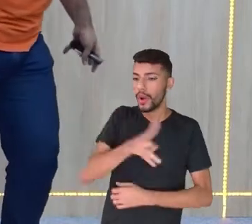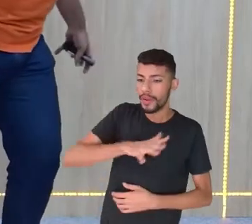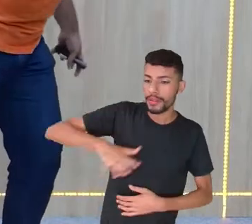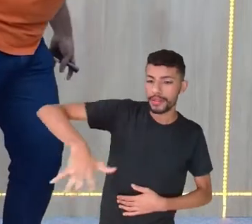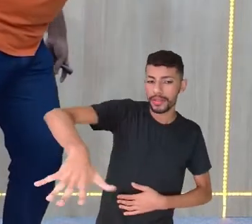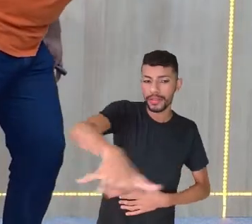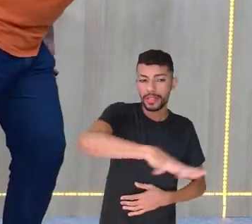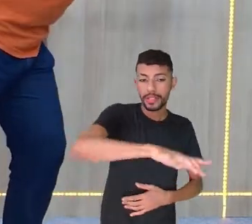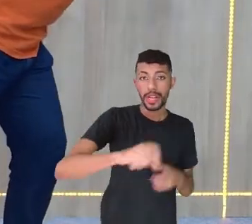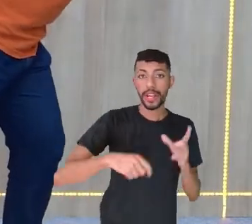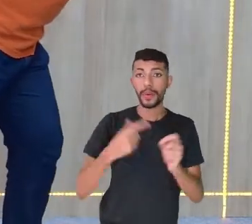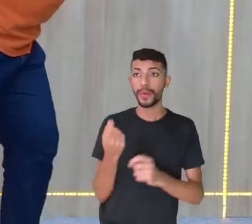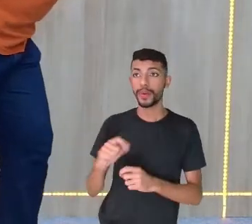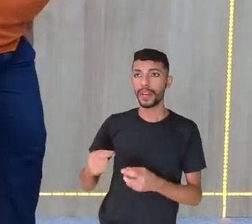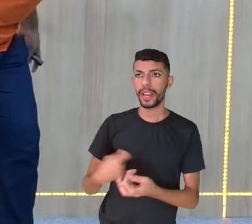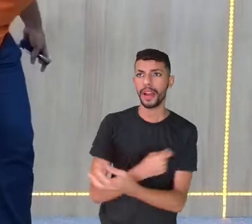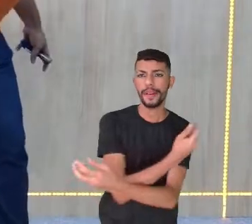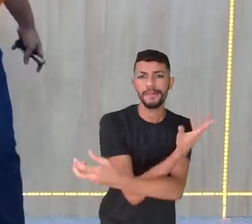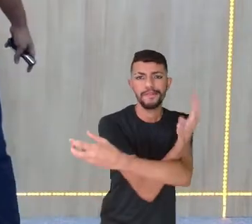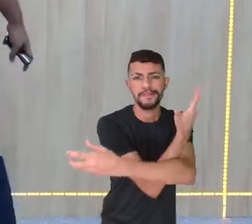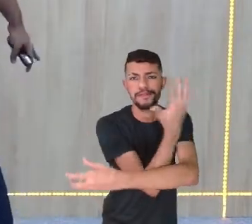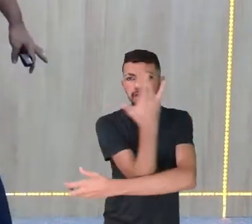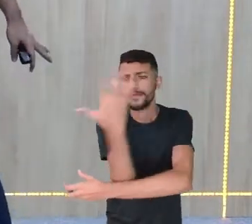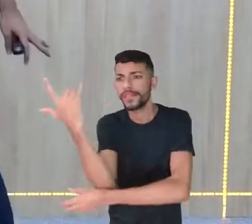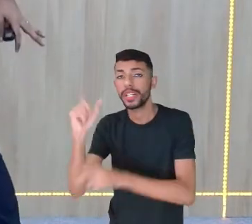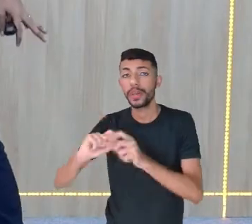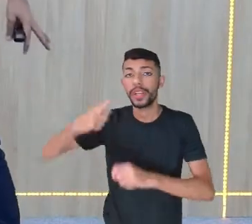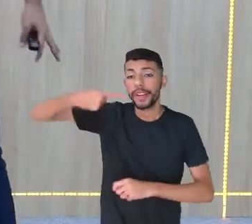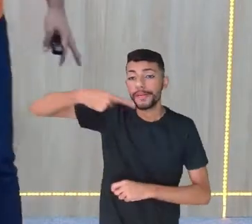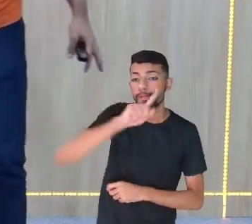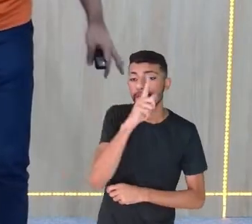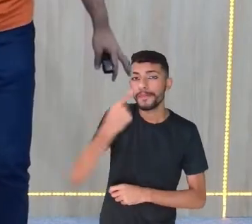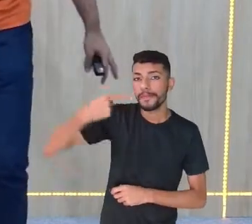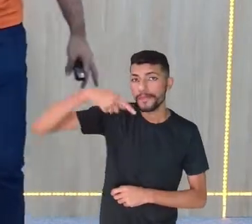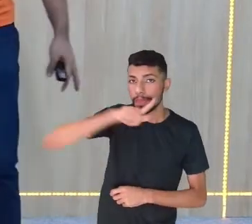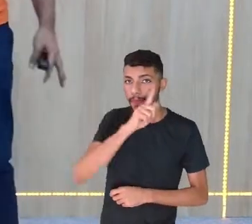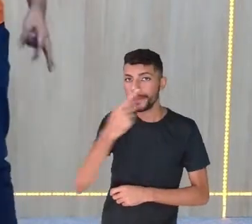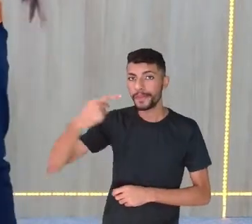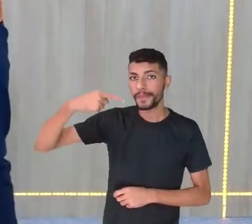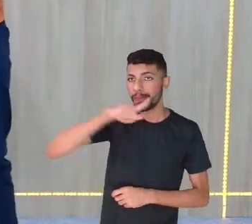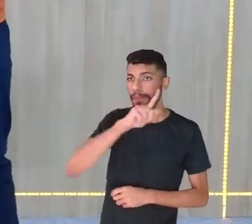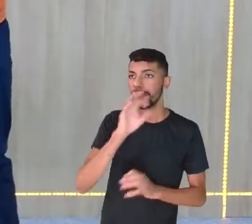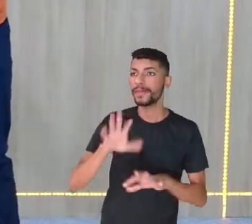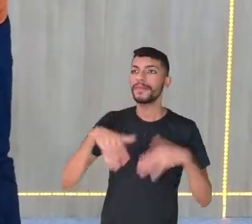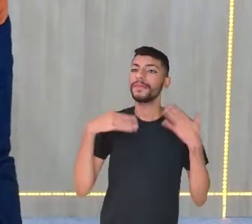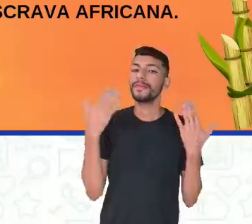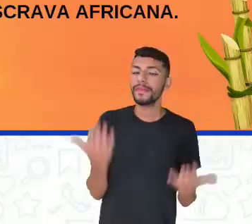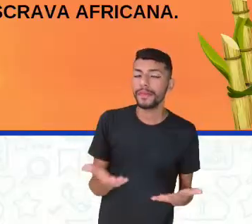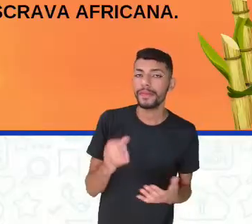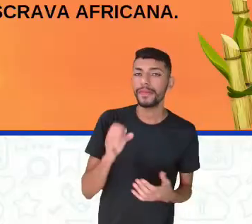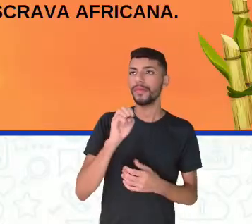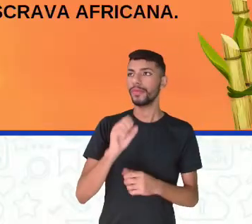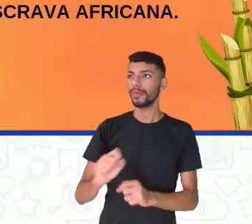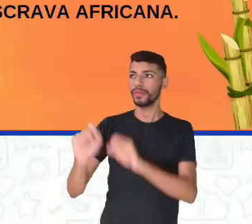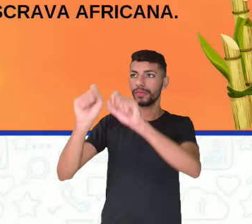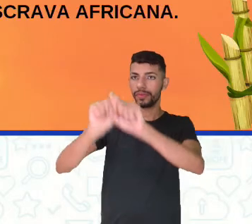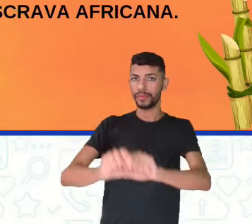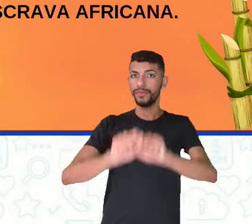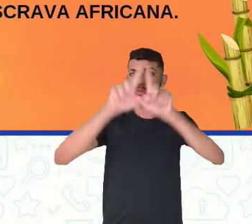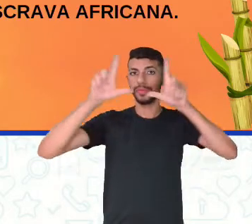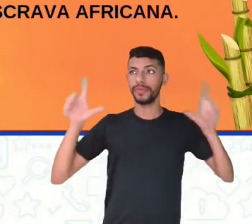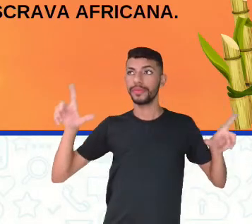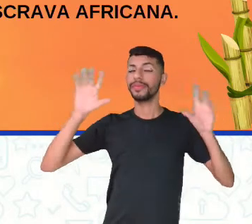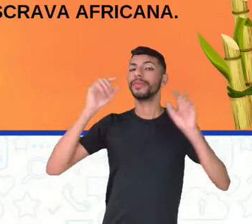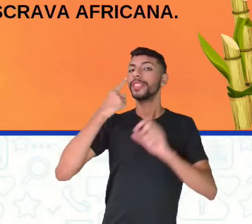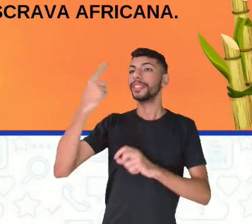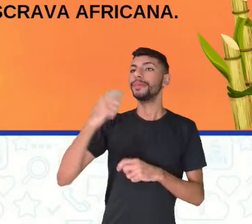cima, ó. Só cana-de-açúcar sendo trabalhado ali, aqueles terrenos. E aí, Billy Paul, se você jogou o slide na tela mais uma